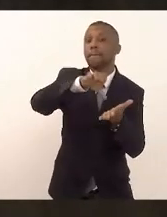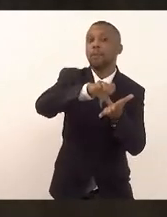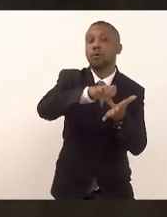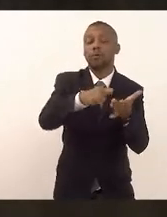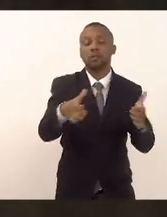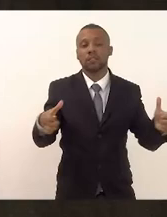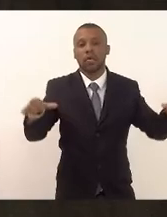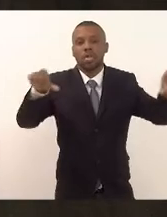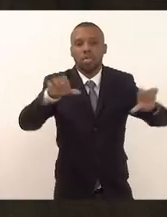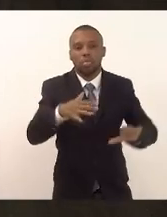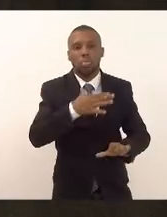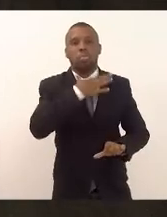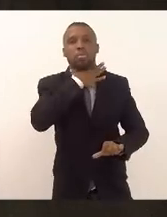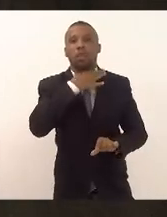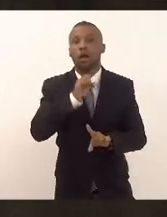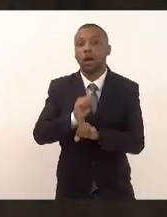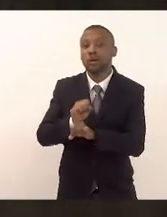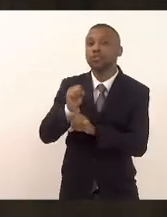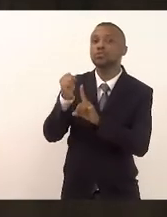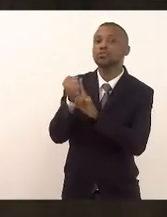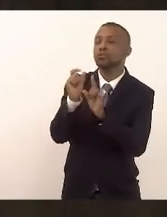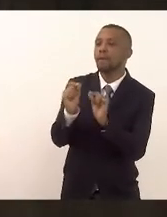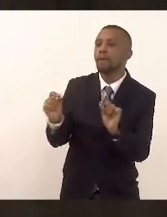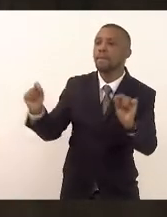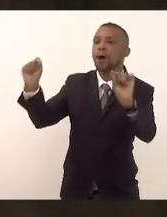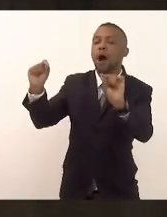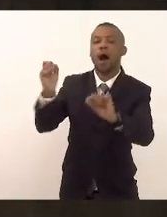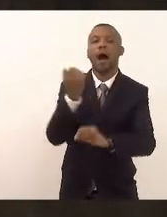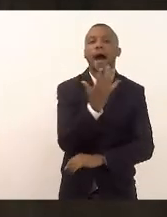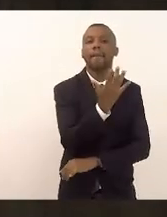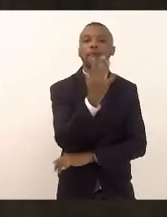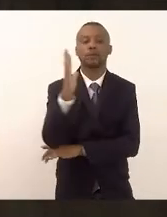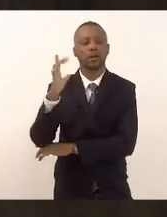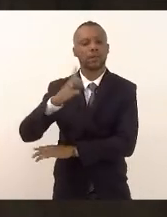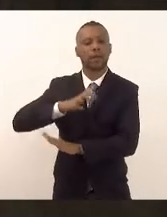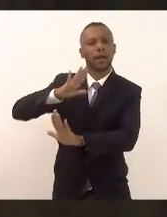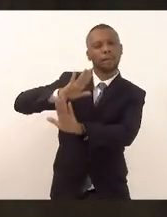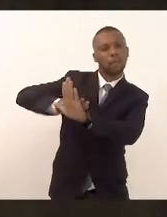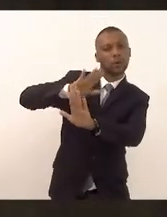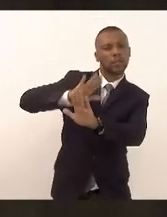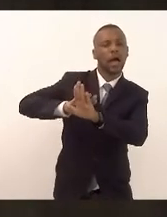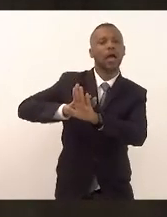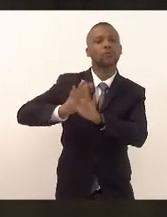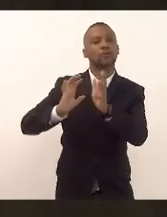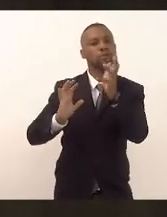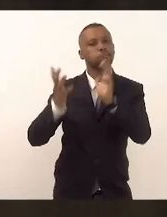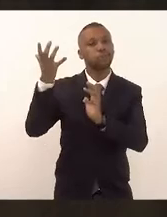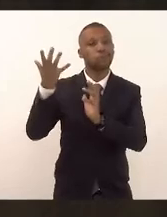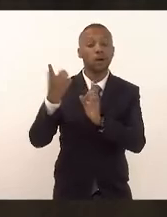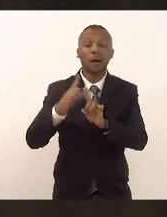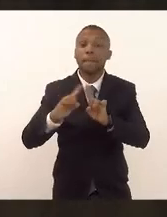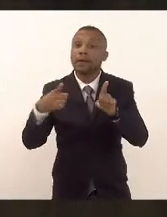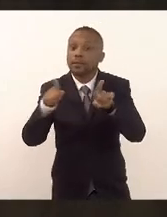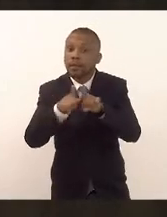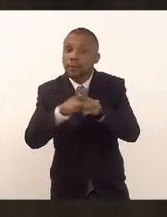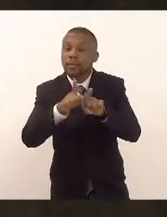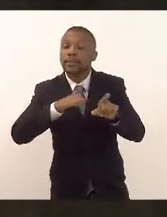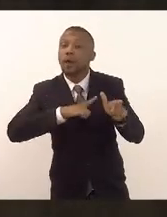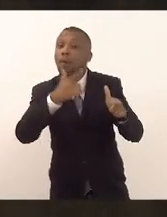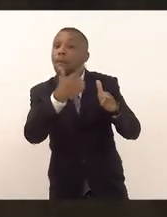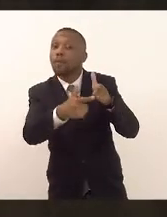né, socioambiental, que tem uma questão climática por trás, mas tem também uma questão social, por isso a gente diz que